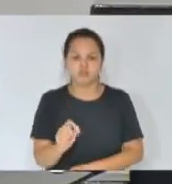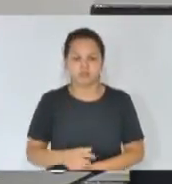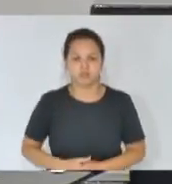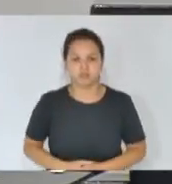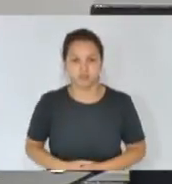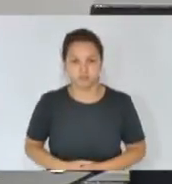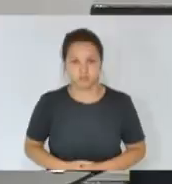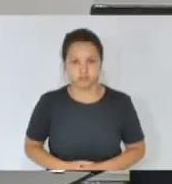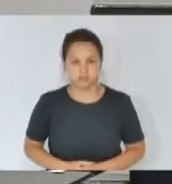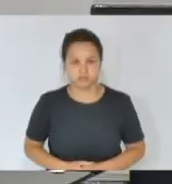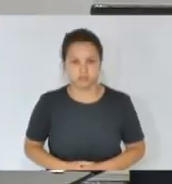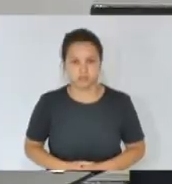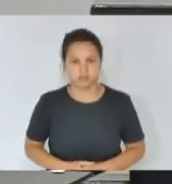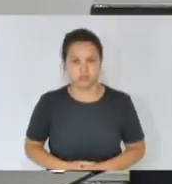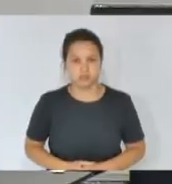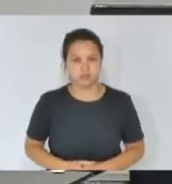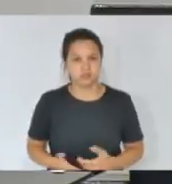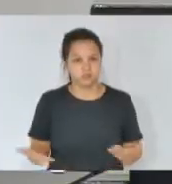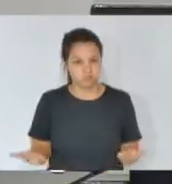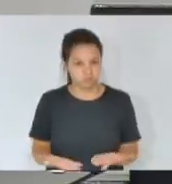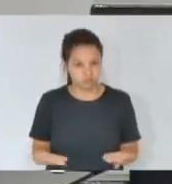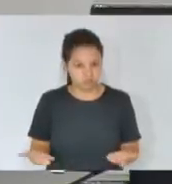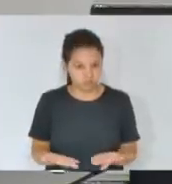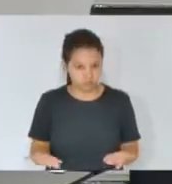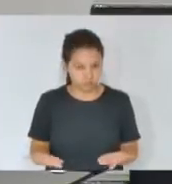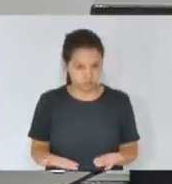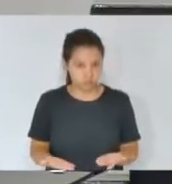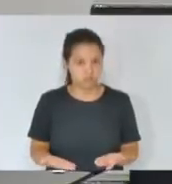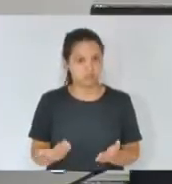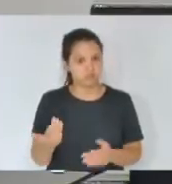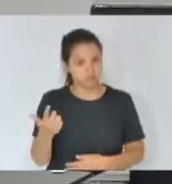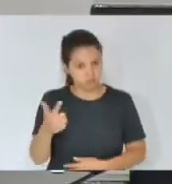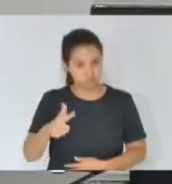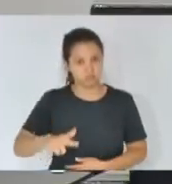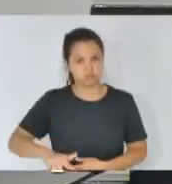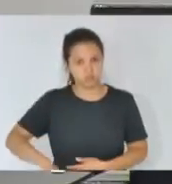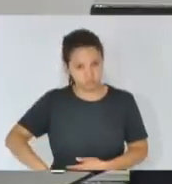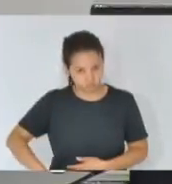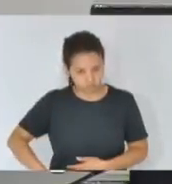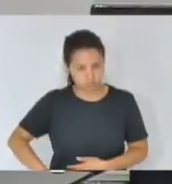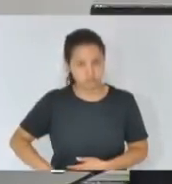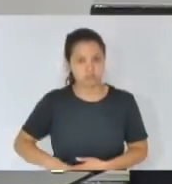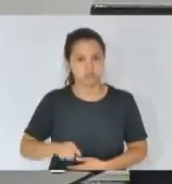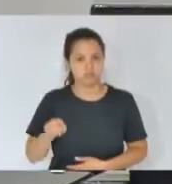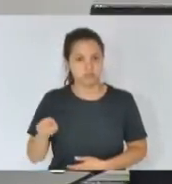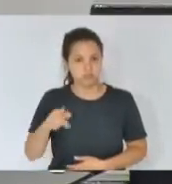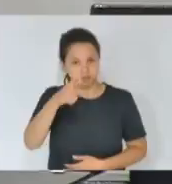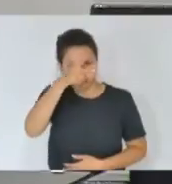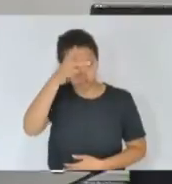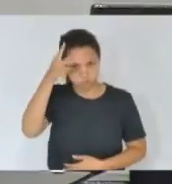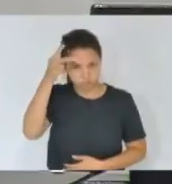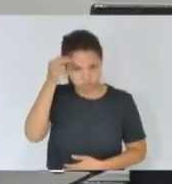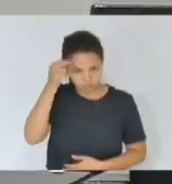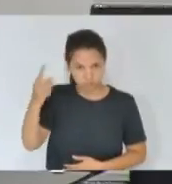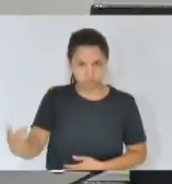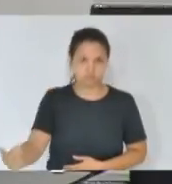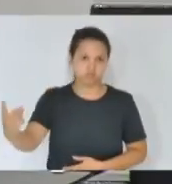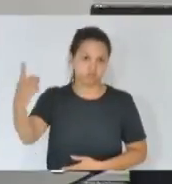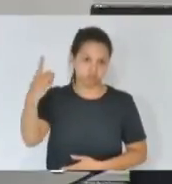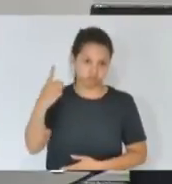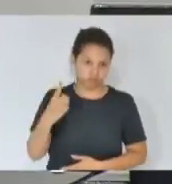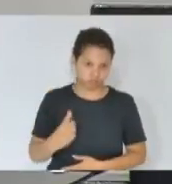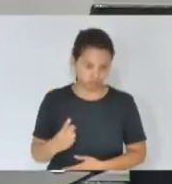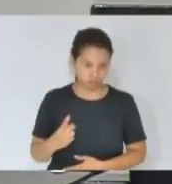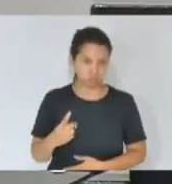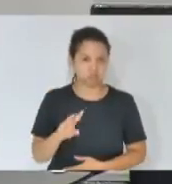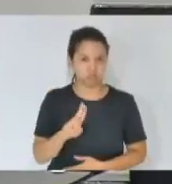Eu recebi hoje, senhores deputados, mais uma vez, o prefeito Vonei Morastone, no